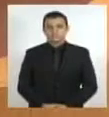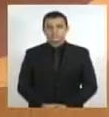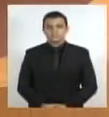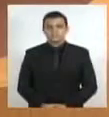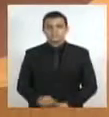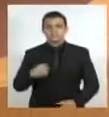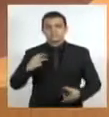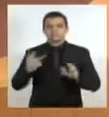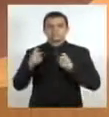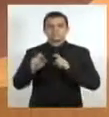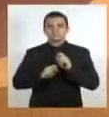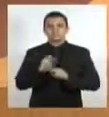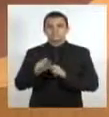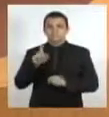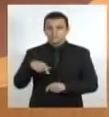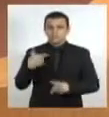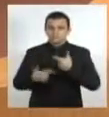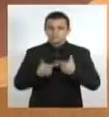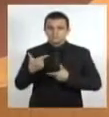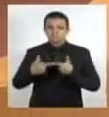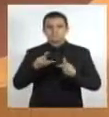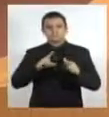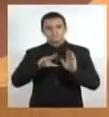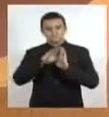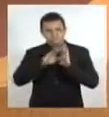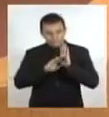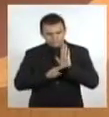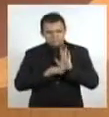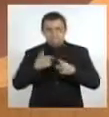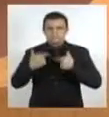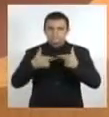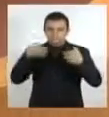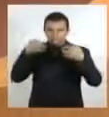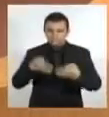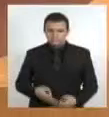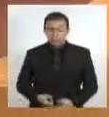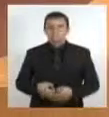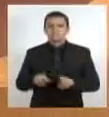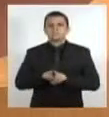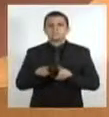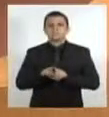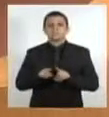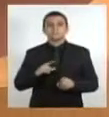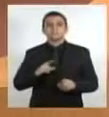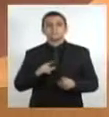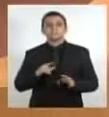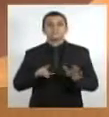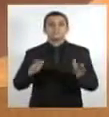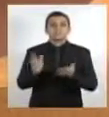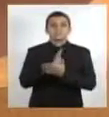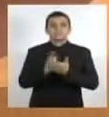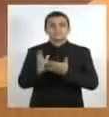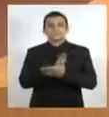vemos é um trabalho planejado, um trabalho eficiente, sem falar dos processos seletivos,